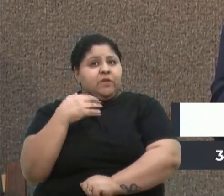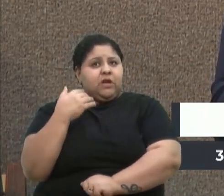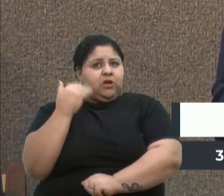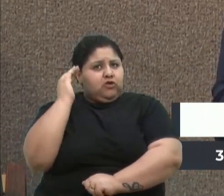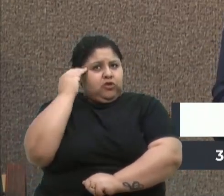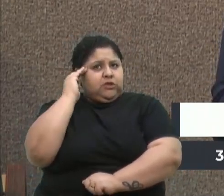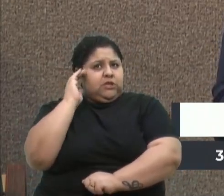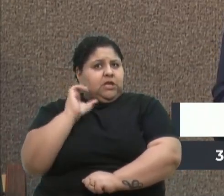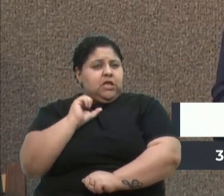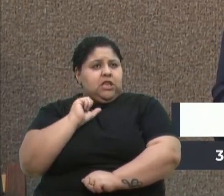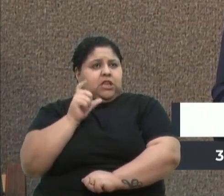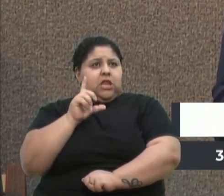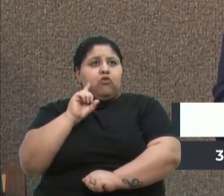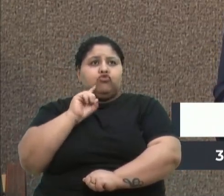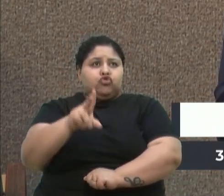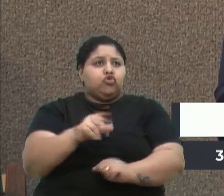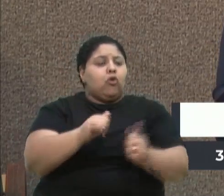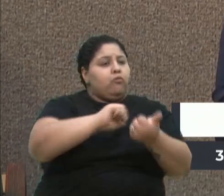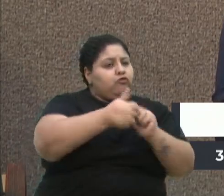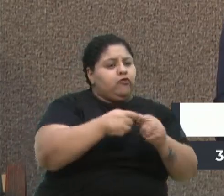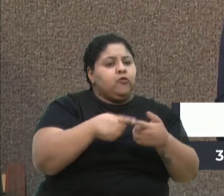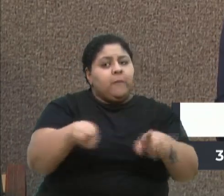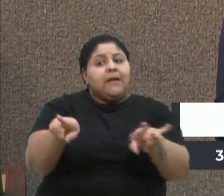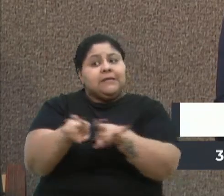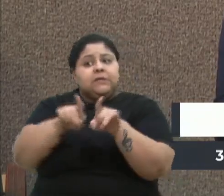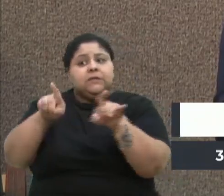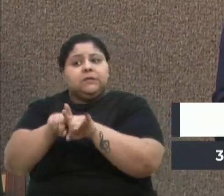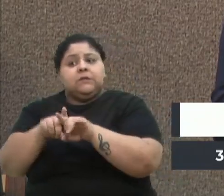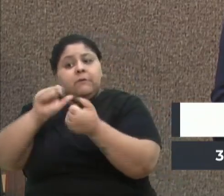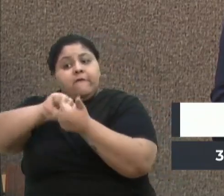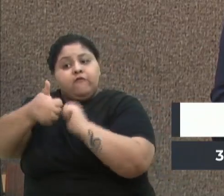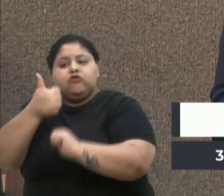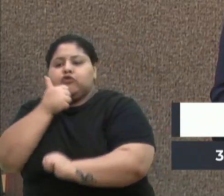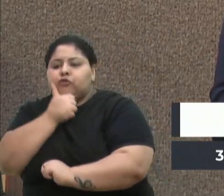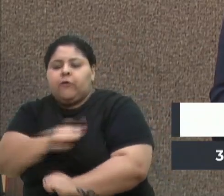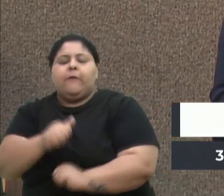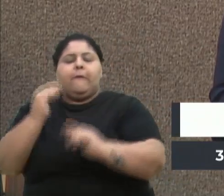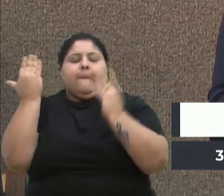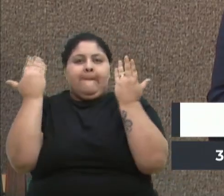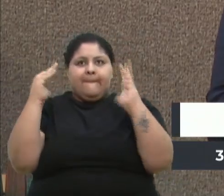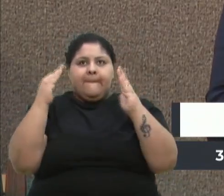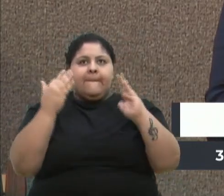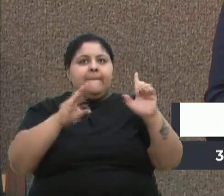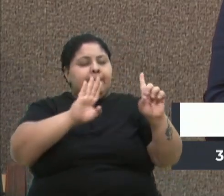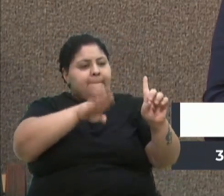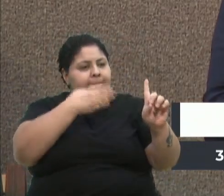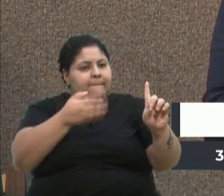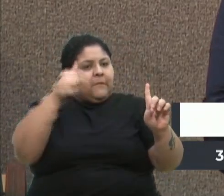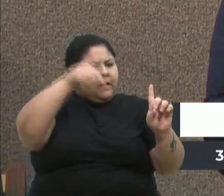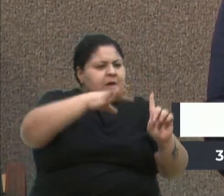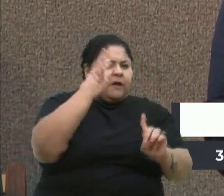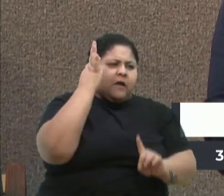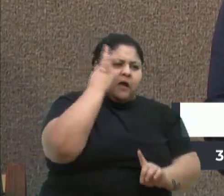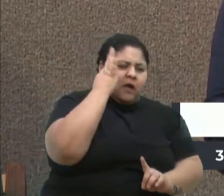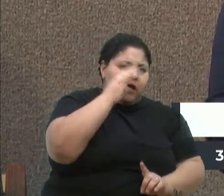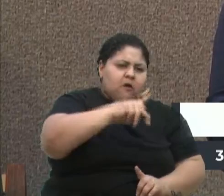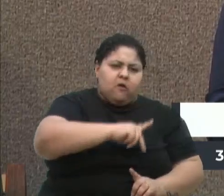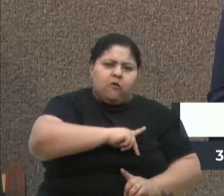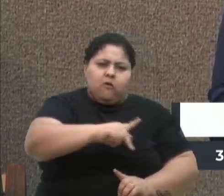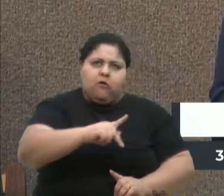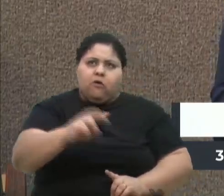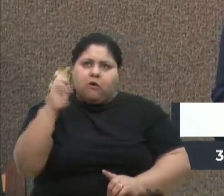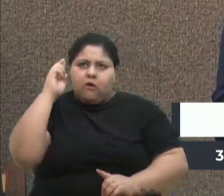para o Juventude, mas para o futebol feminino. Então, parabéns pela homenagem. Estava aqui o presidente, a capitã do time,